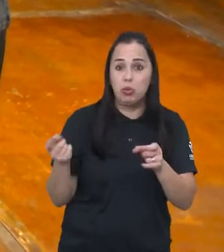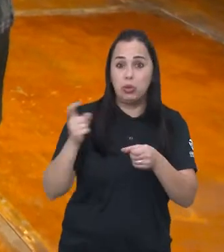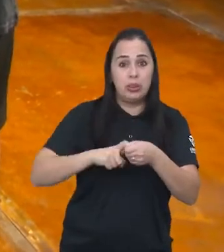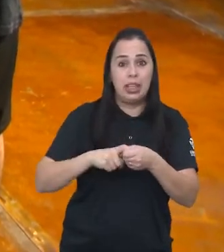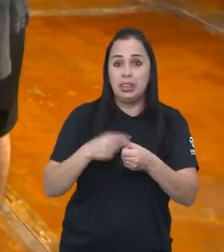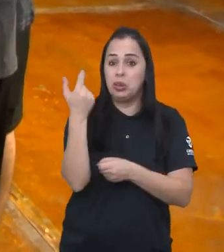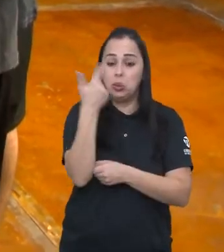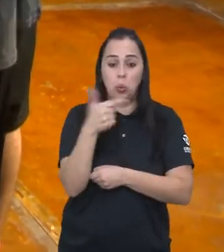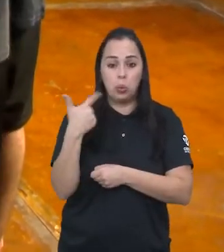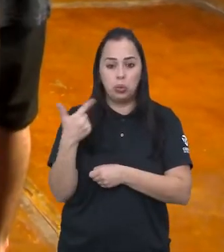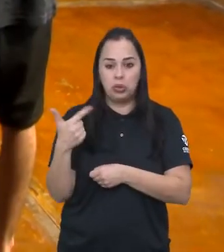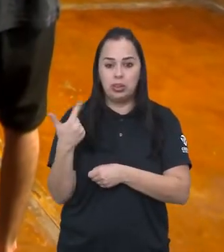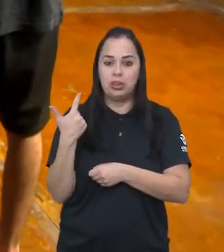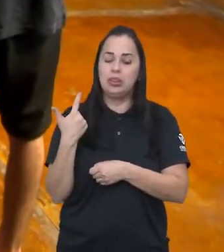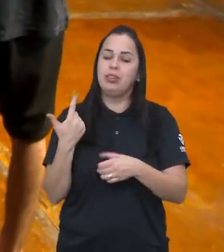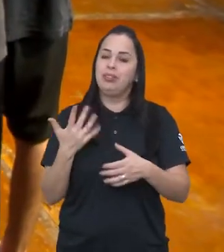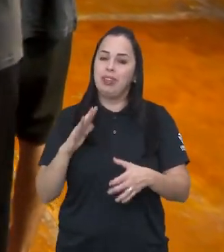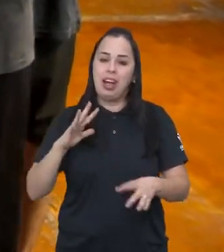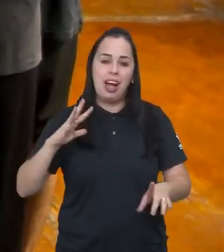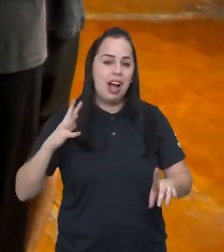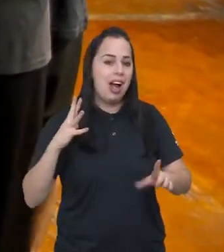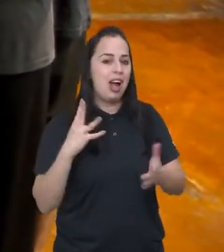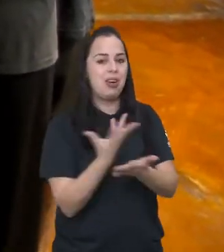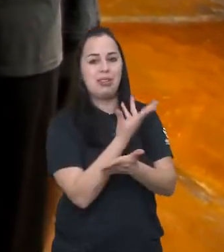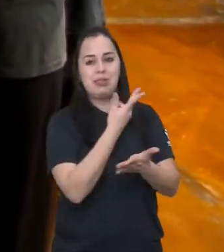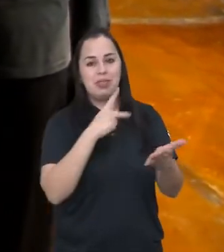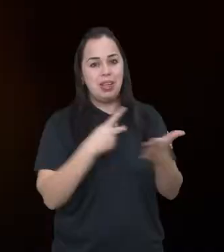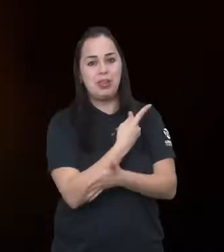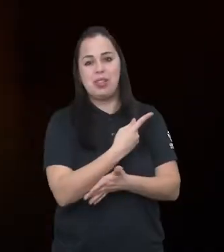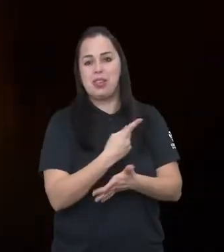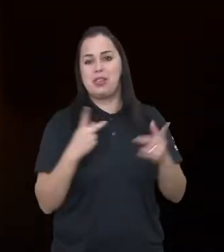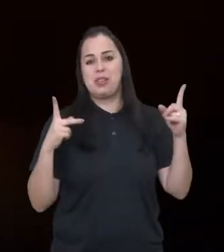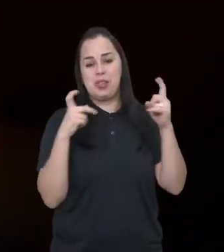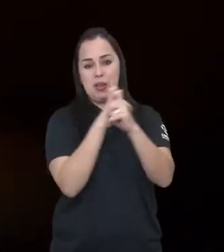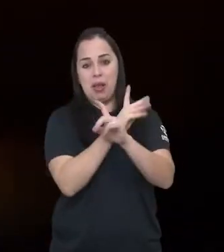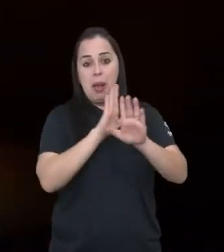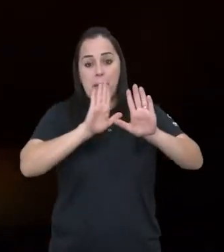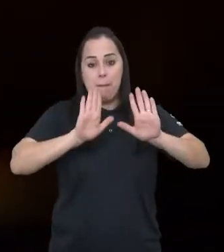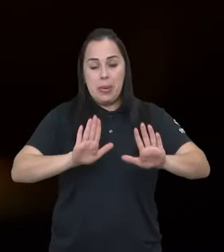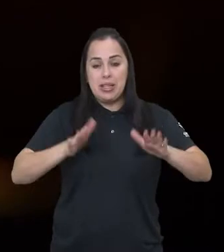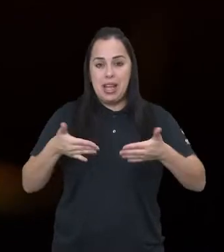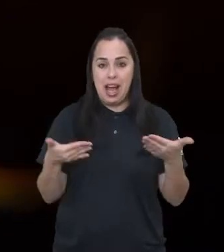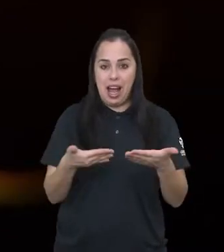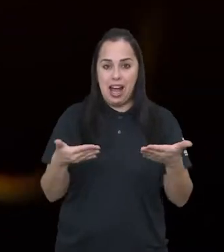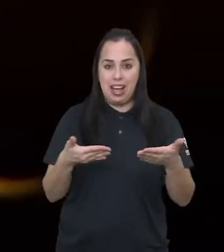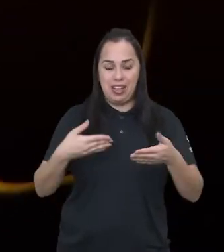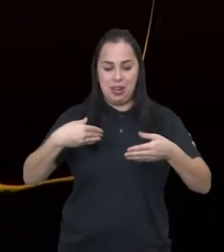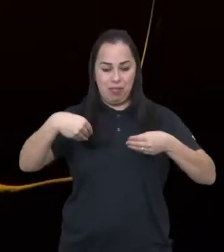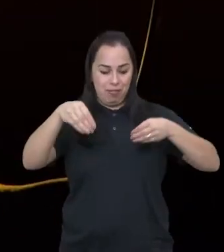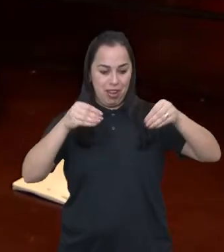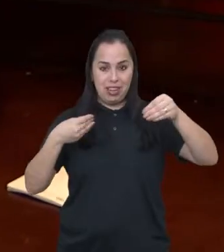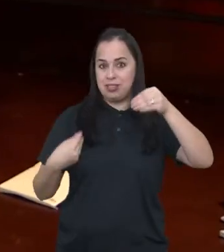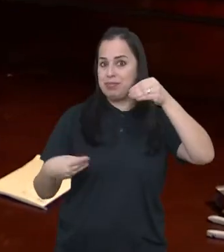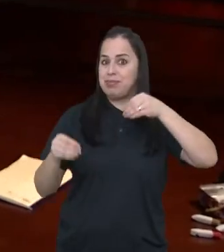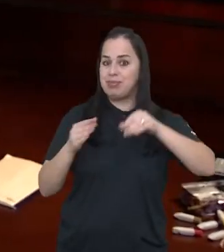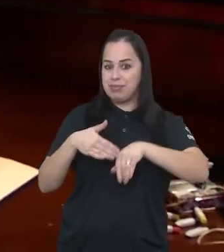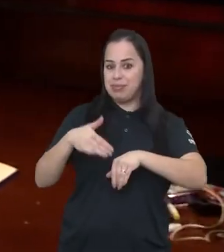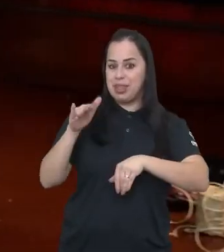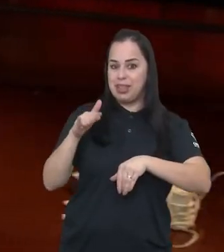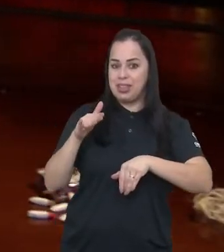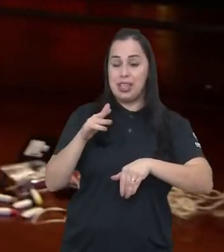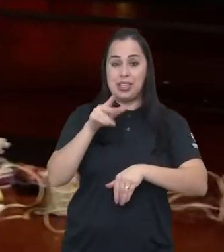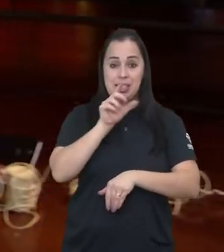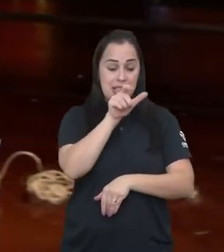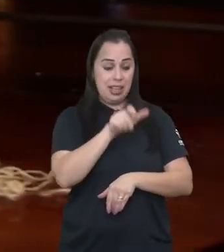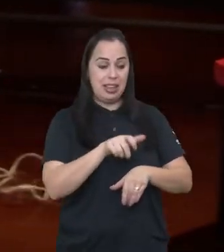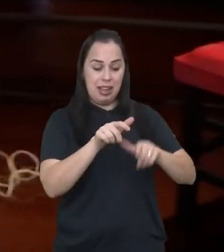palcos, os segmentos do setor enfrentaram vários desafios. Mas agora, com a maior flexibilização, quem trabalha na